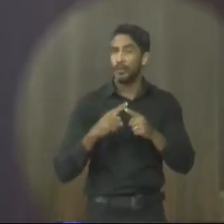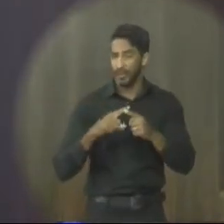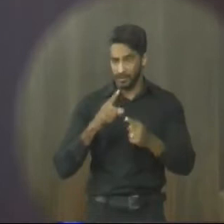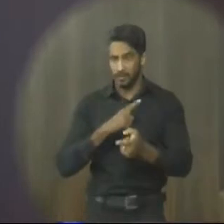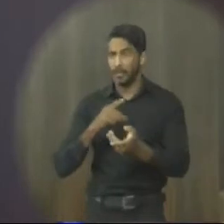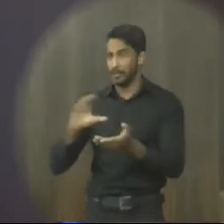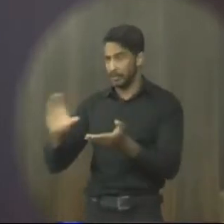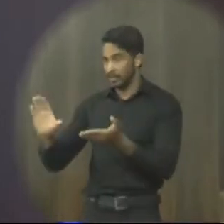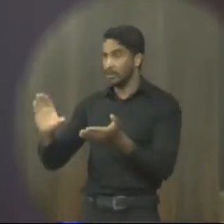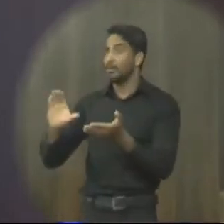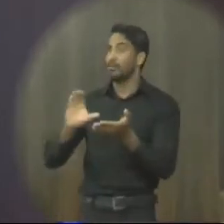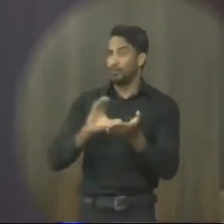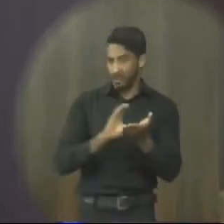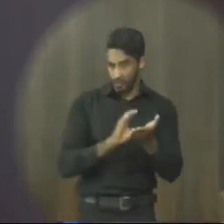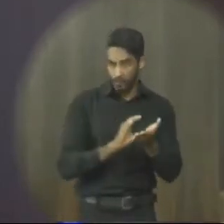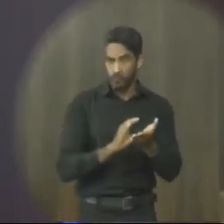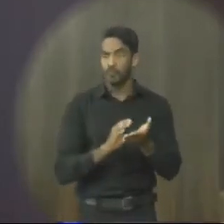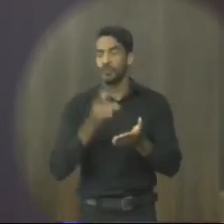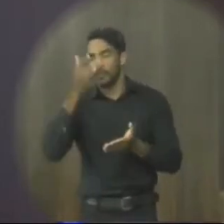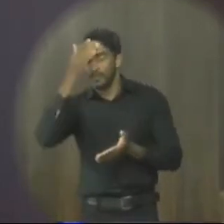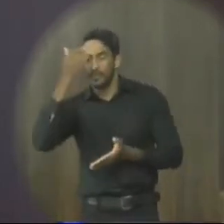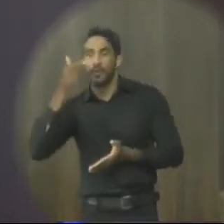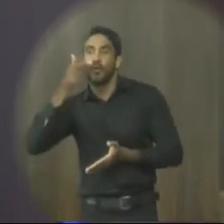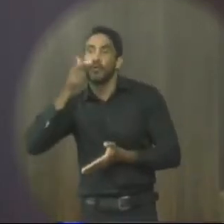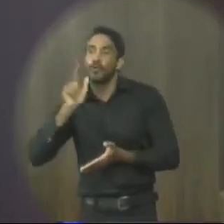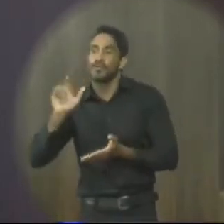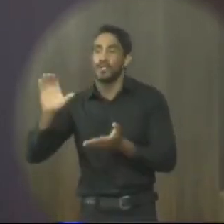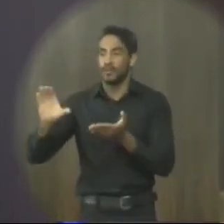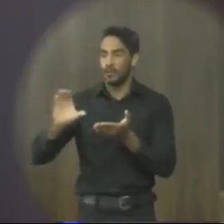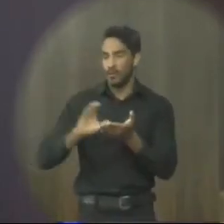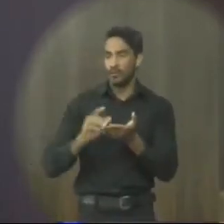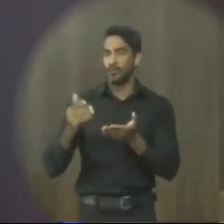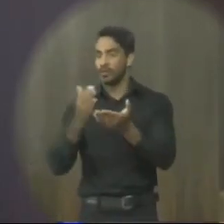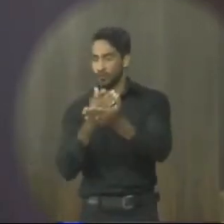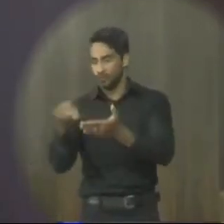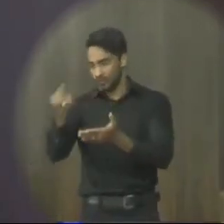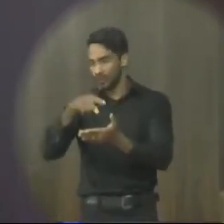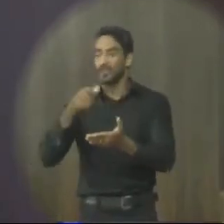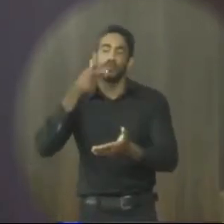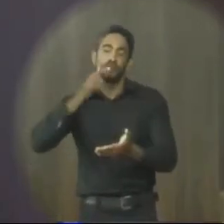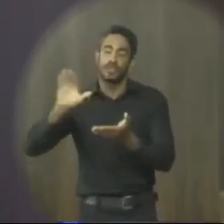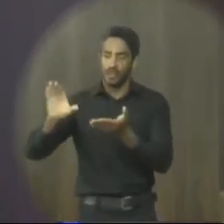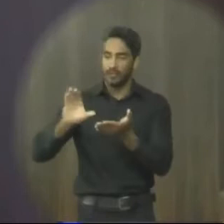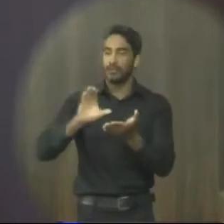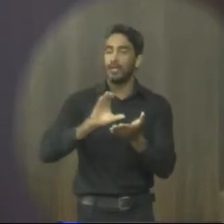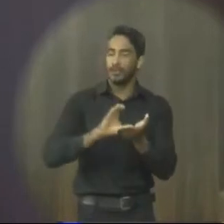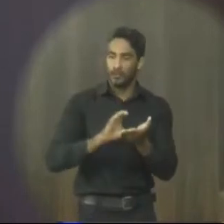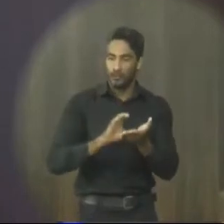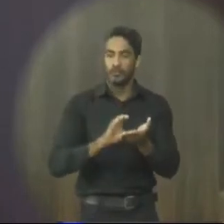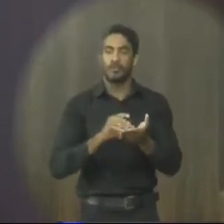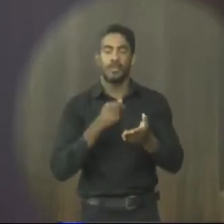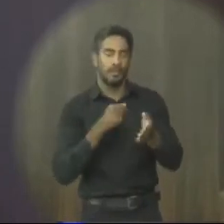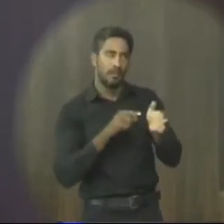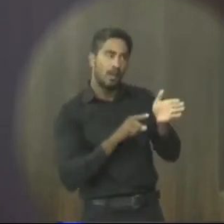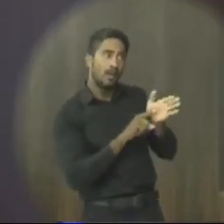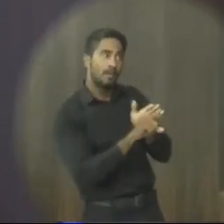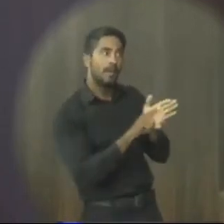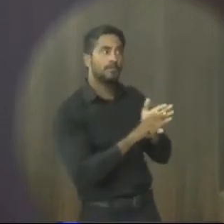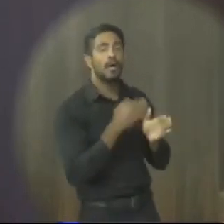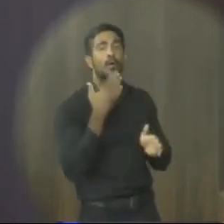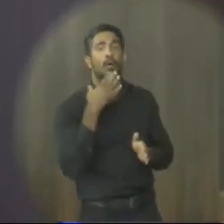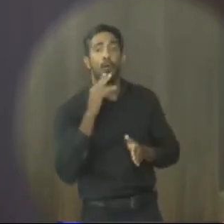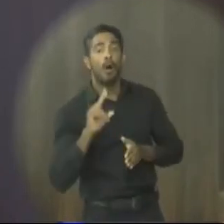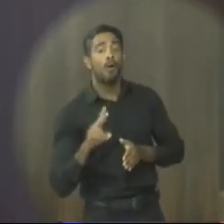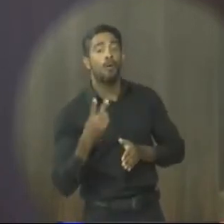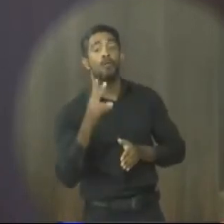recurso, quando alguém consegue o recurso, algum de vocês consegue um recurso, tem que nos consultar para saber o valor do